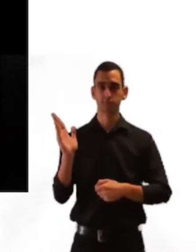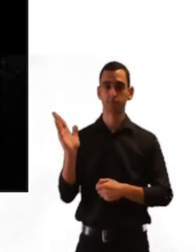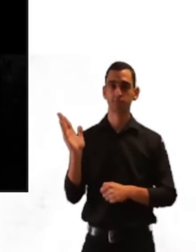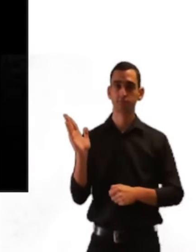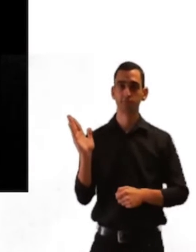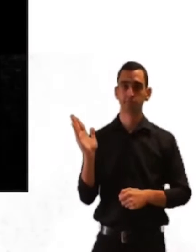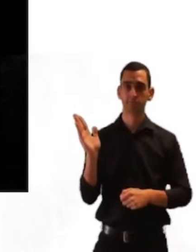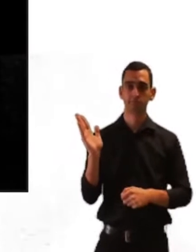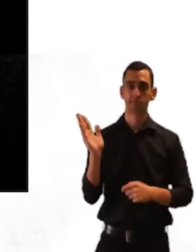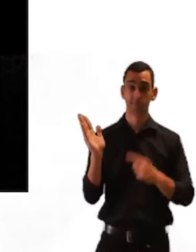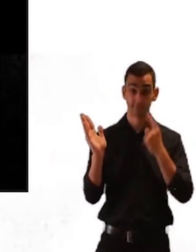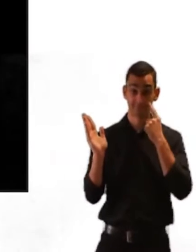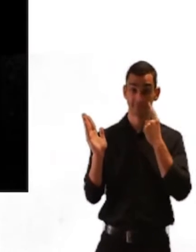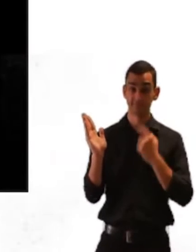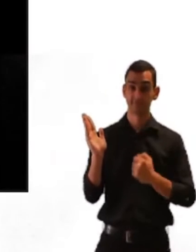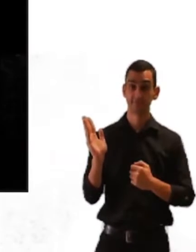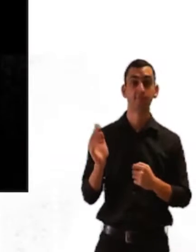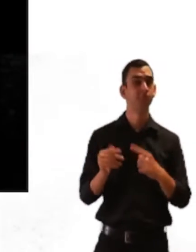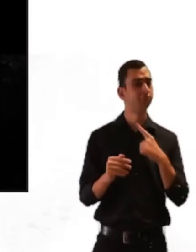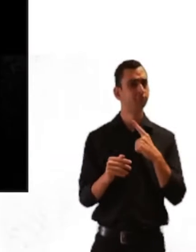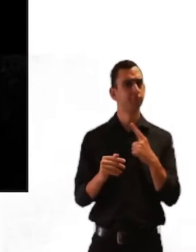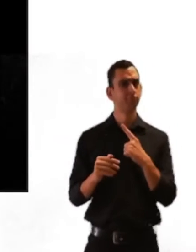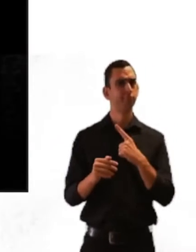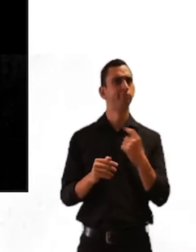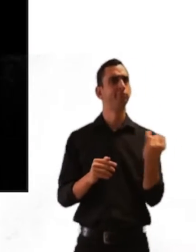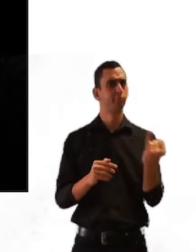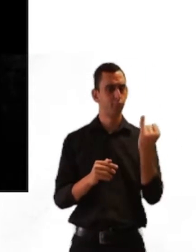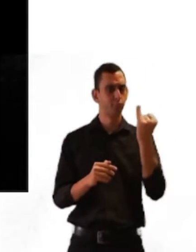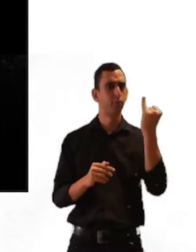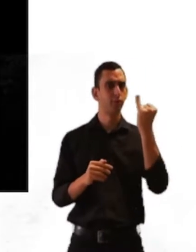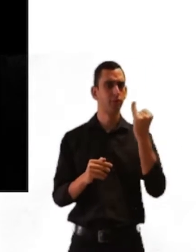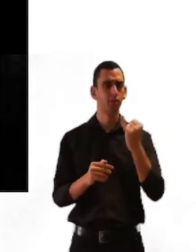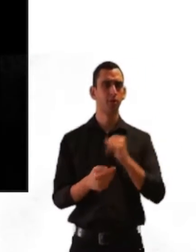aqui essa obra